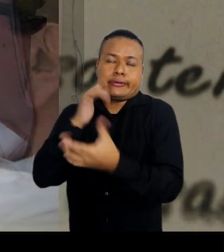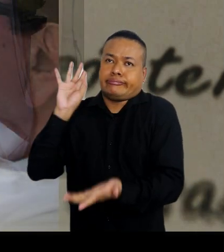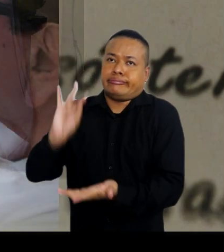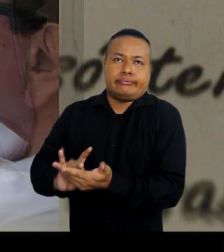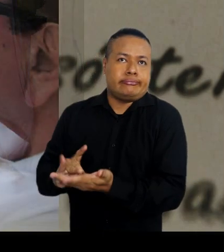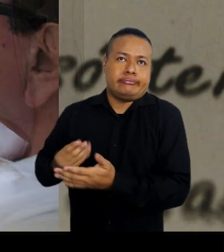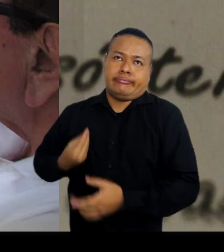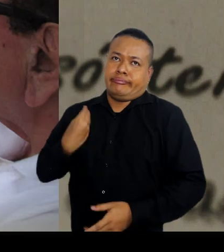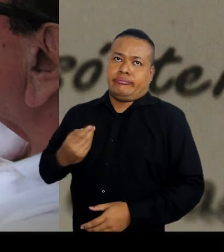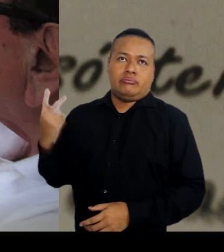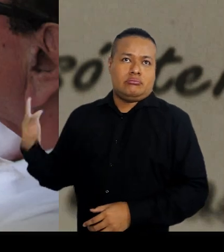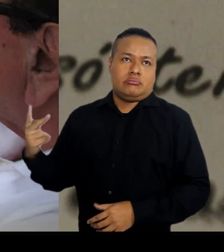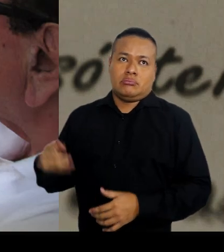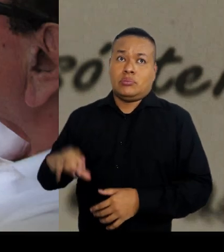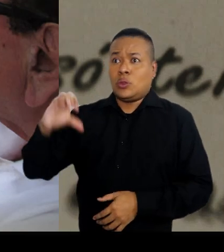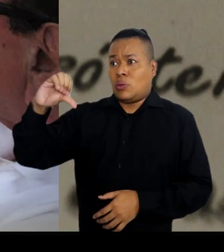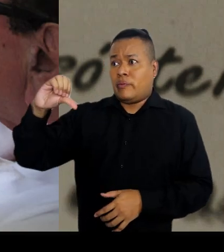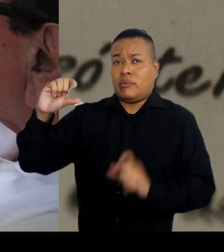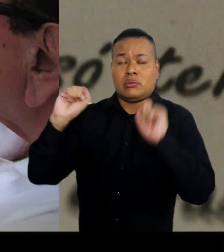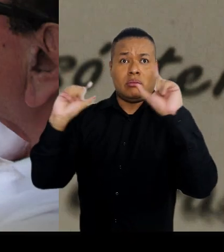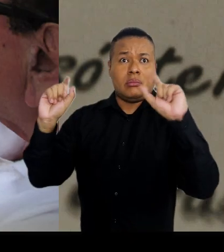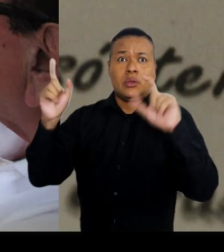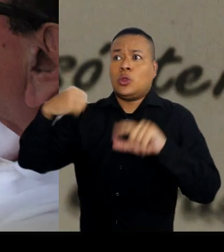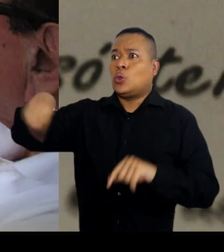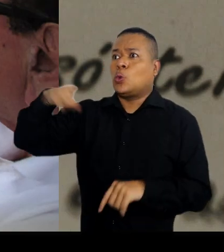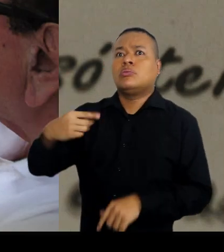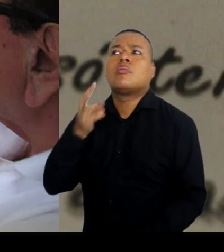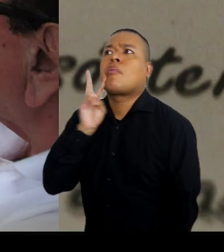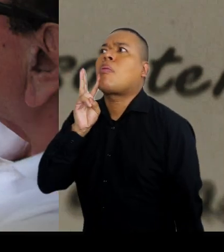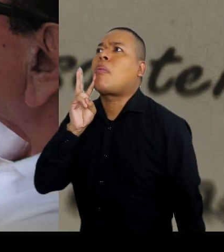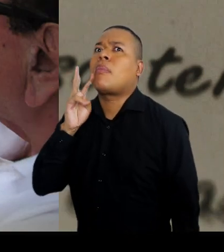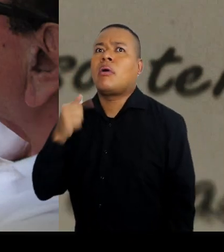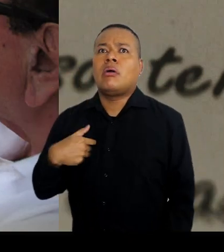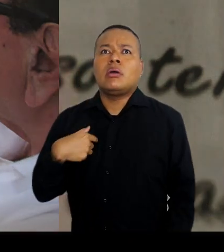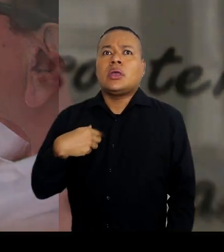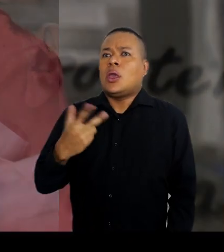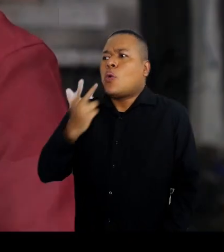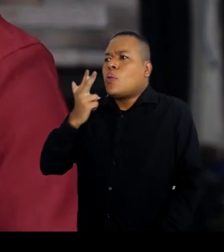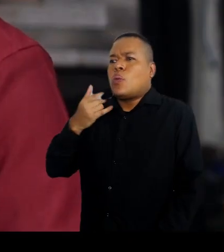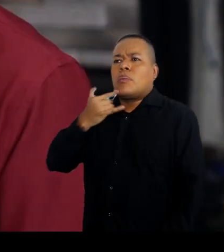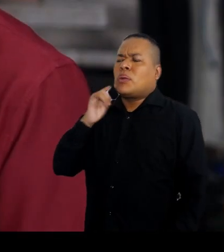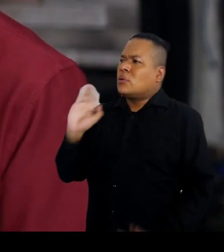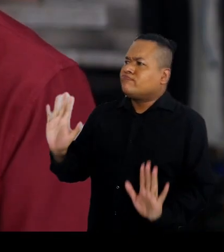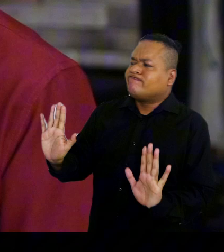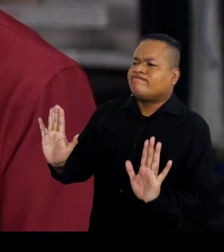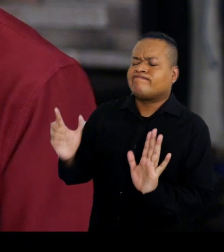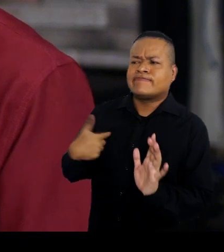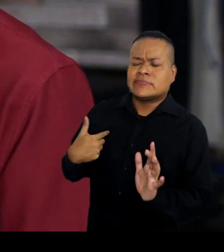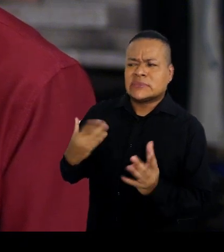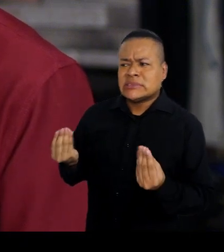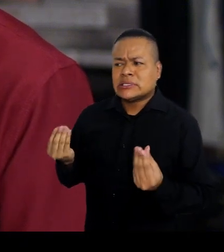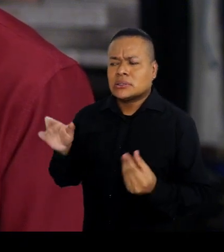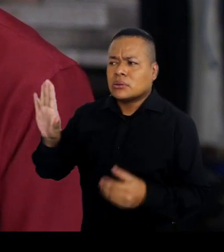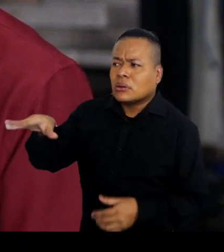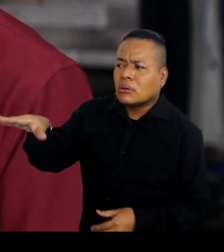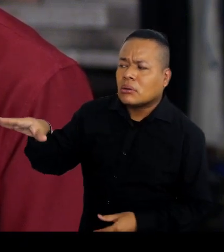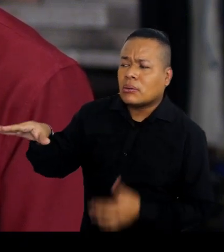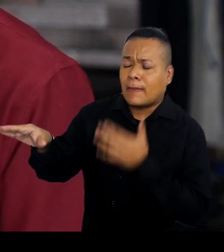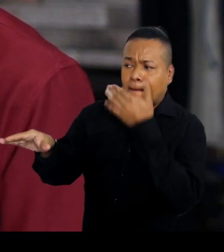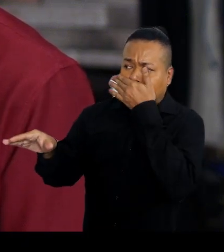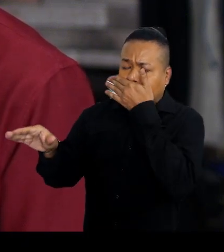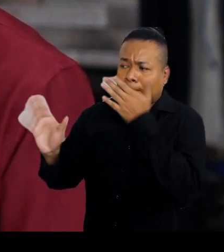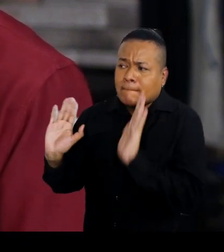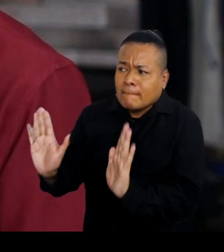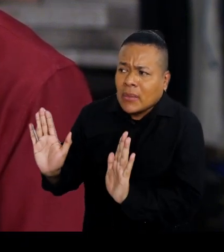era um fato na vida dele, né? 9 horas da manhã, todo mundo tomando uísque. E eu não bebo, não fumo. Eu fiquei ali olhando, eu cheguei com ele e disse